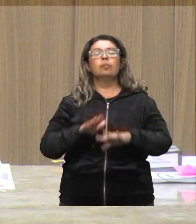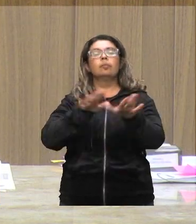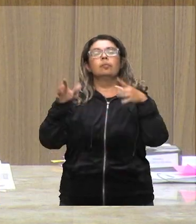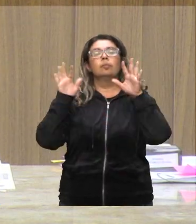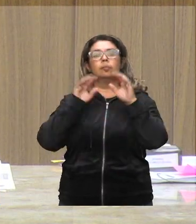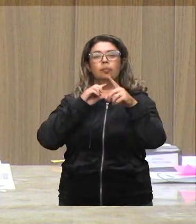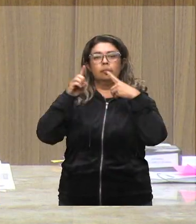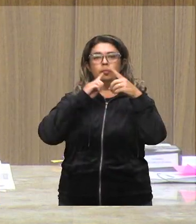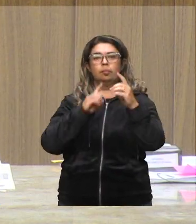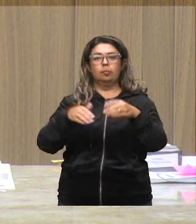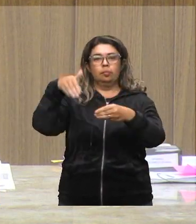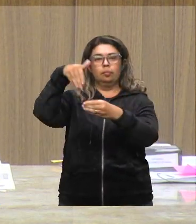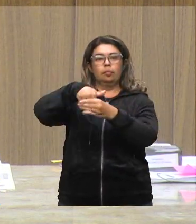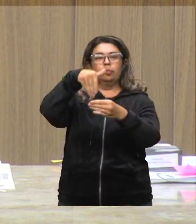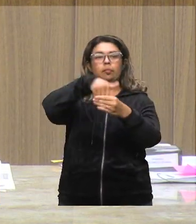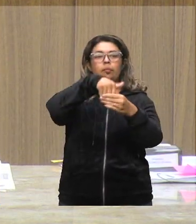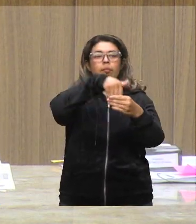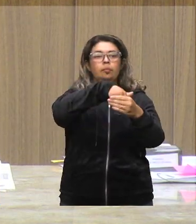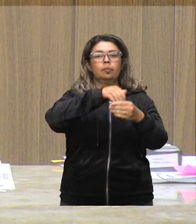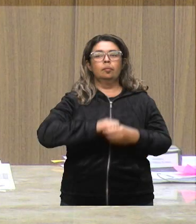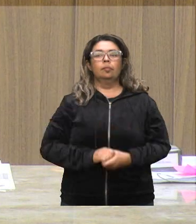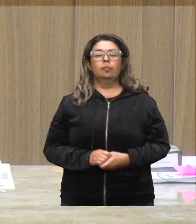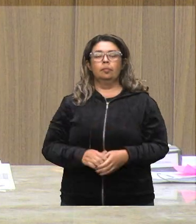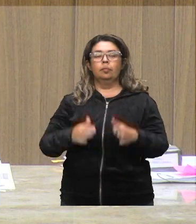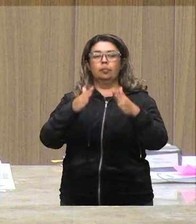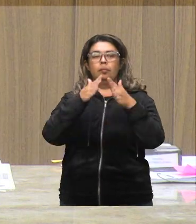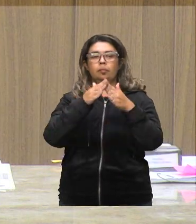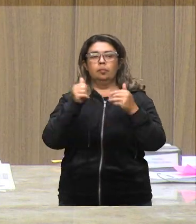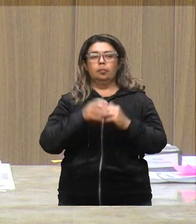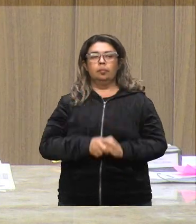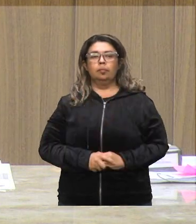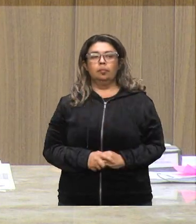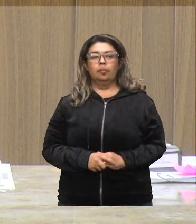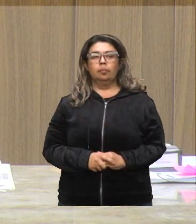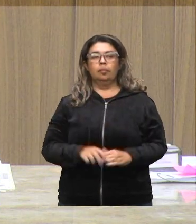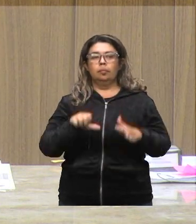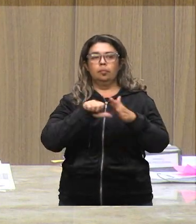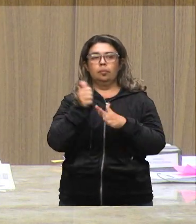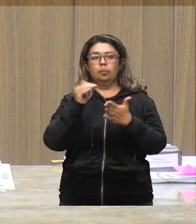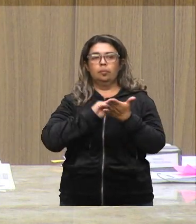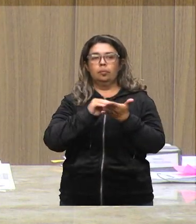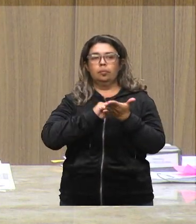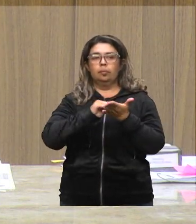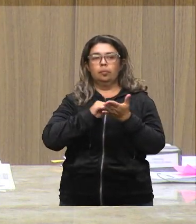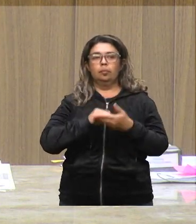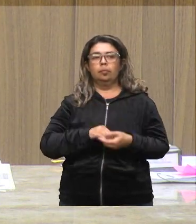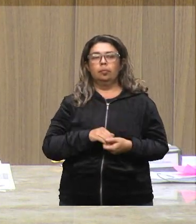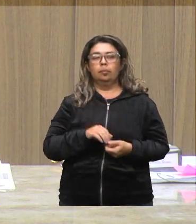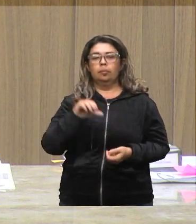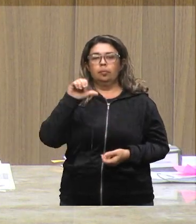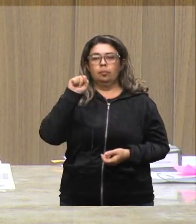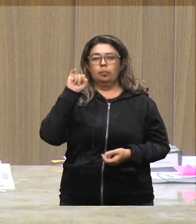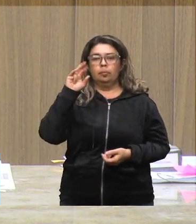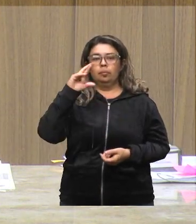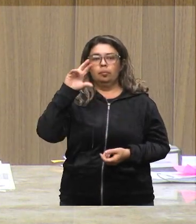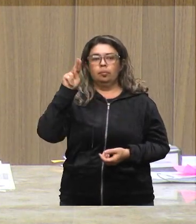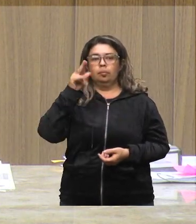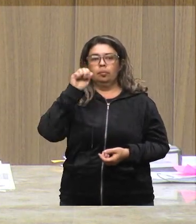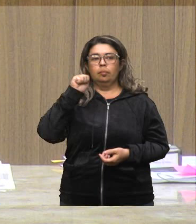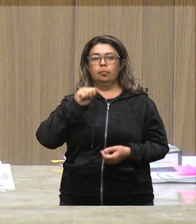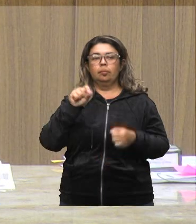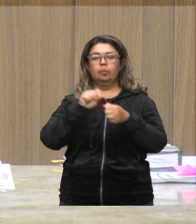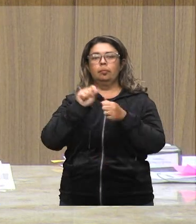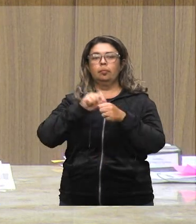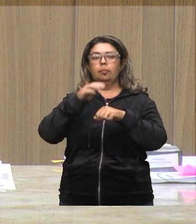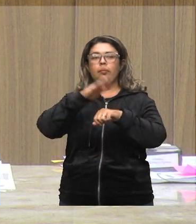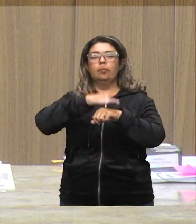Encerrada a discussão e votação. Solicito ao primeiro secretário, vereador Fernando Cirque, que proceda a